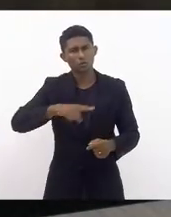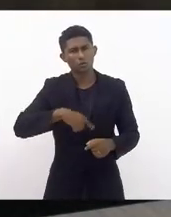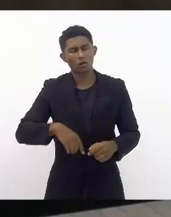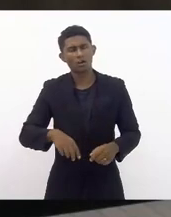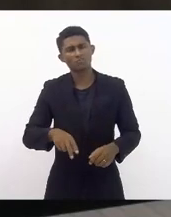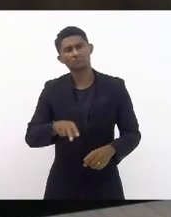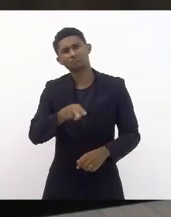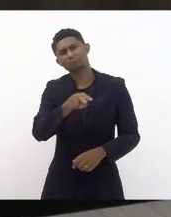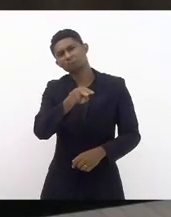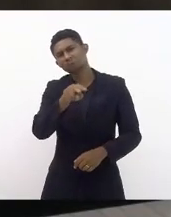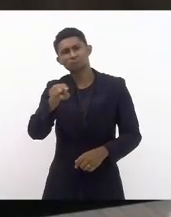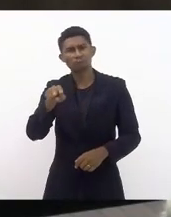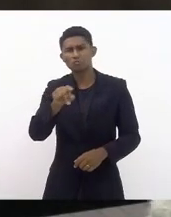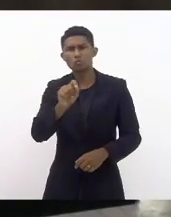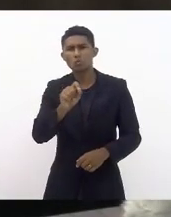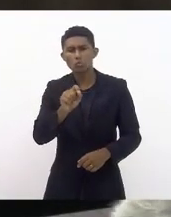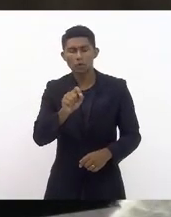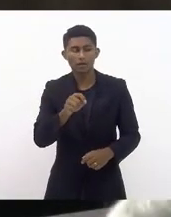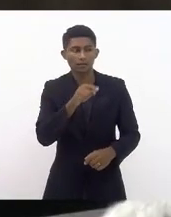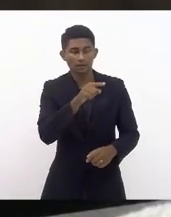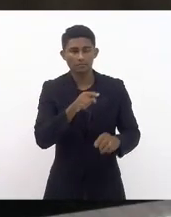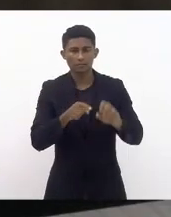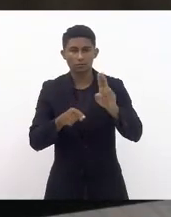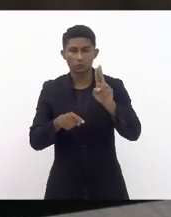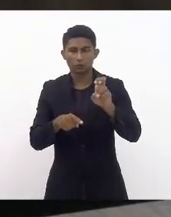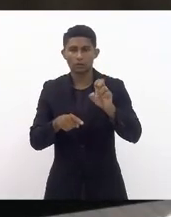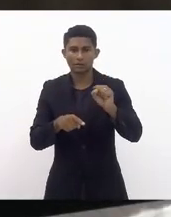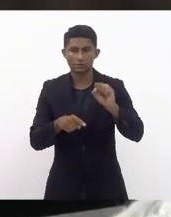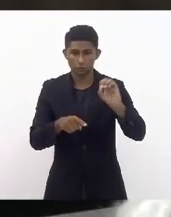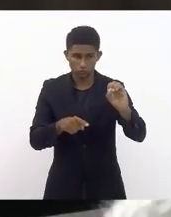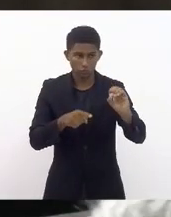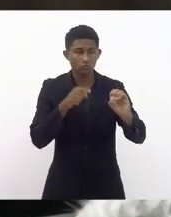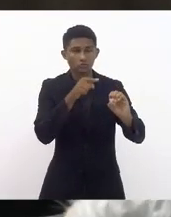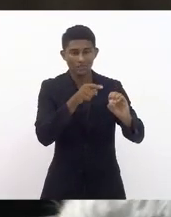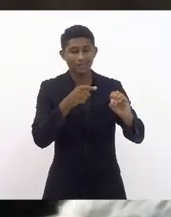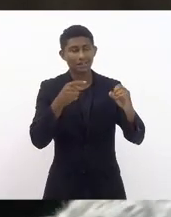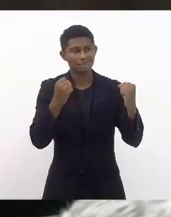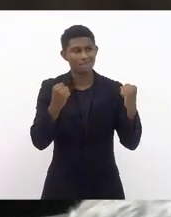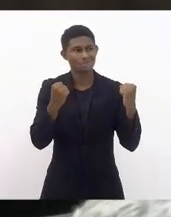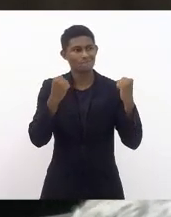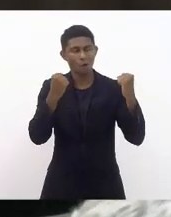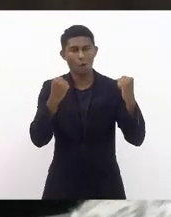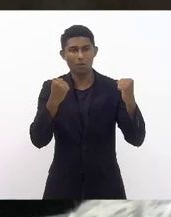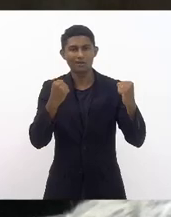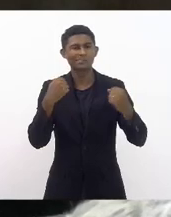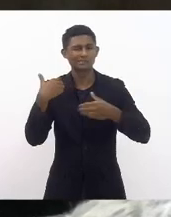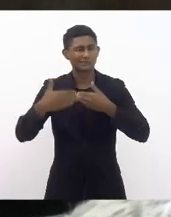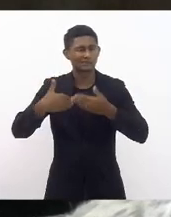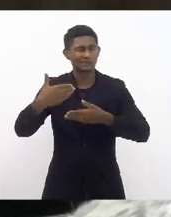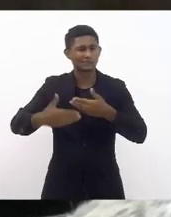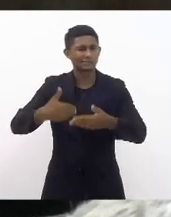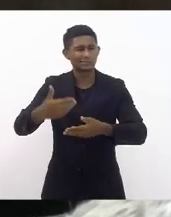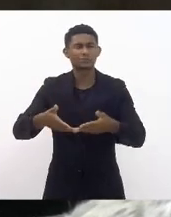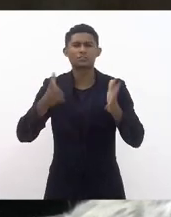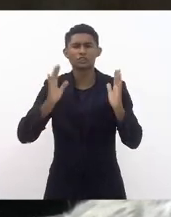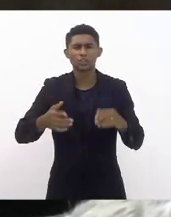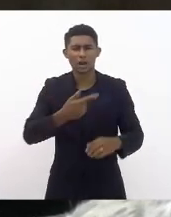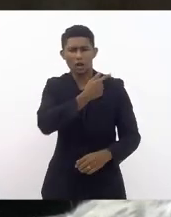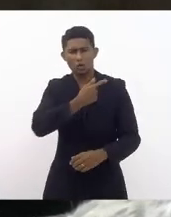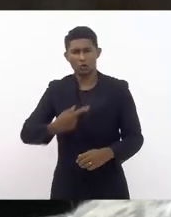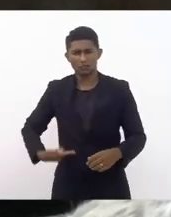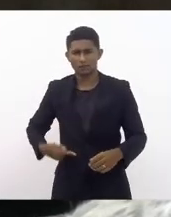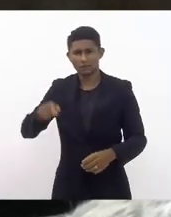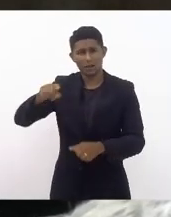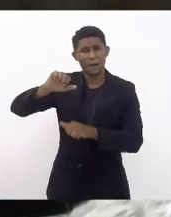pelo fortalecimento da UESO. Uma luta difícil, já passamos por diferentes governos e